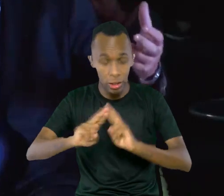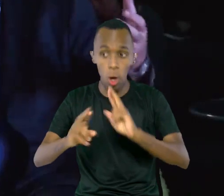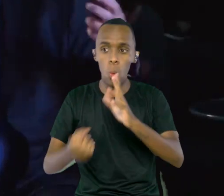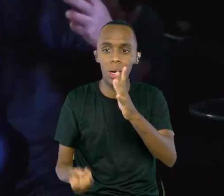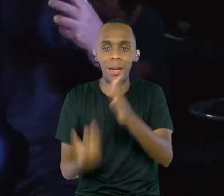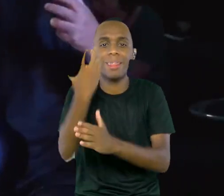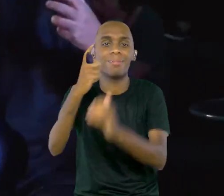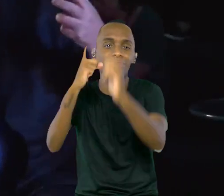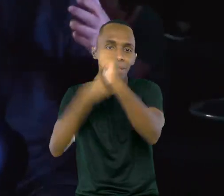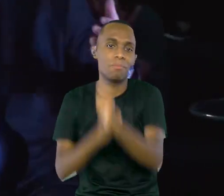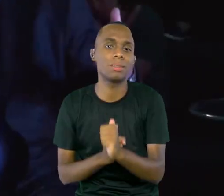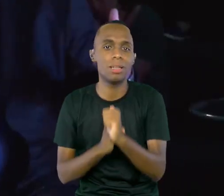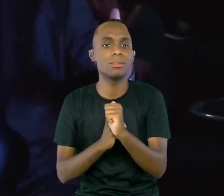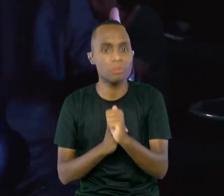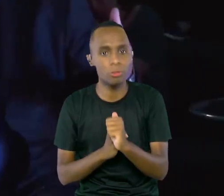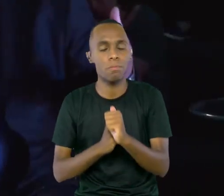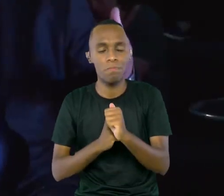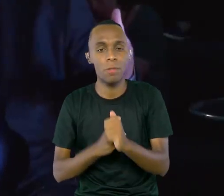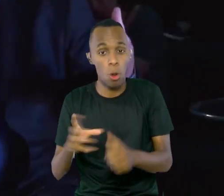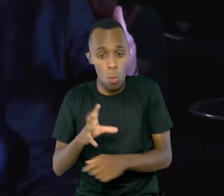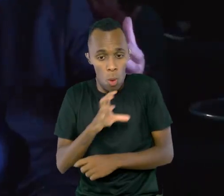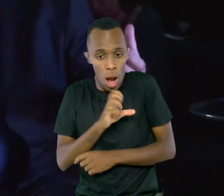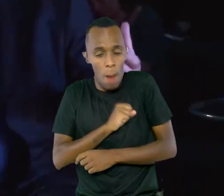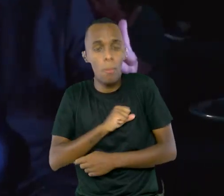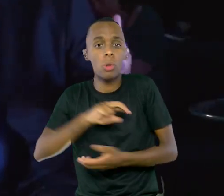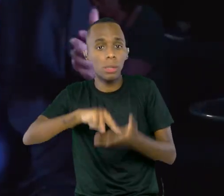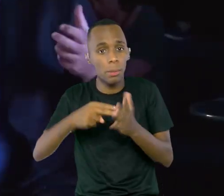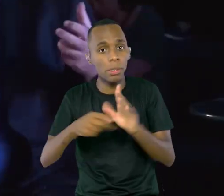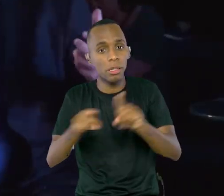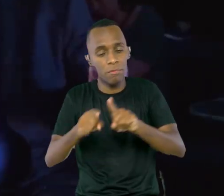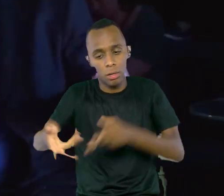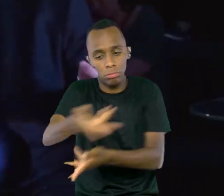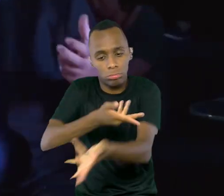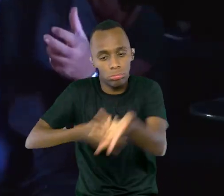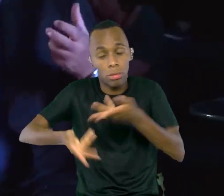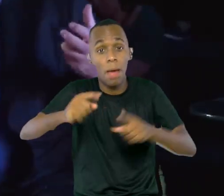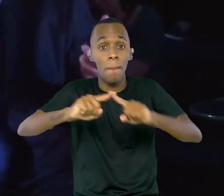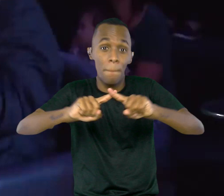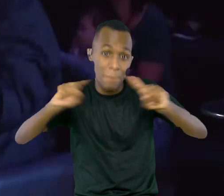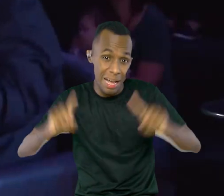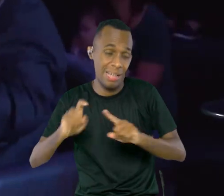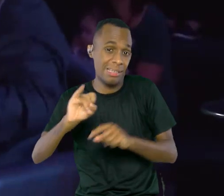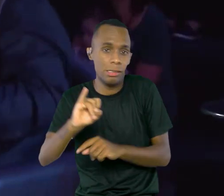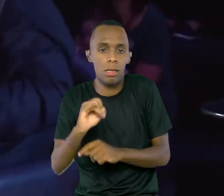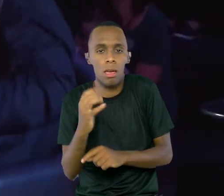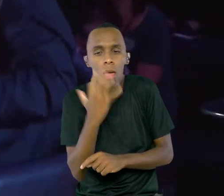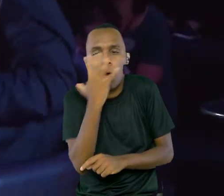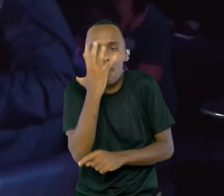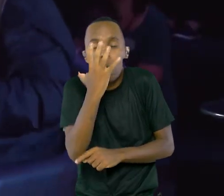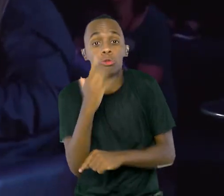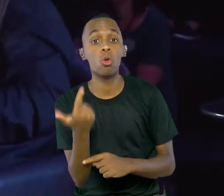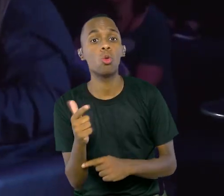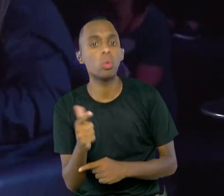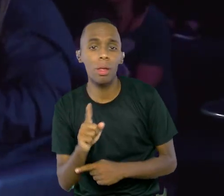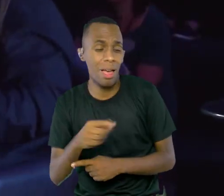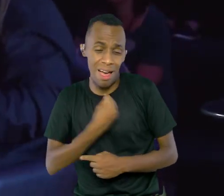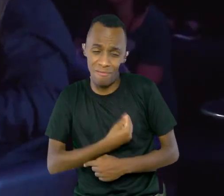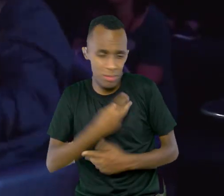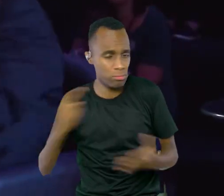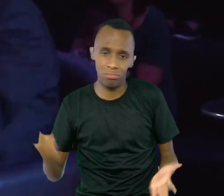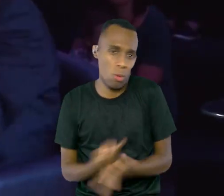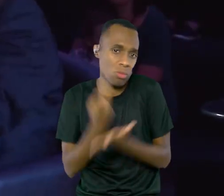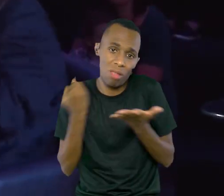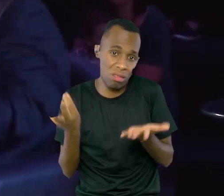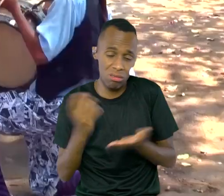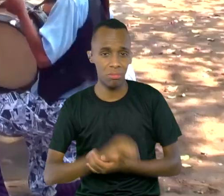A relação cria dependência, o amor cria reciprocidade. No entanto, sem a paixão,